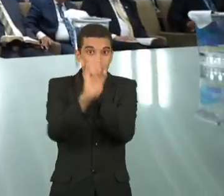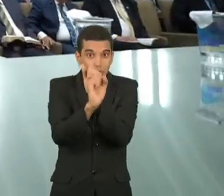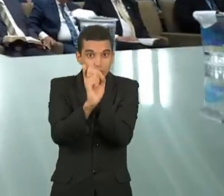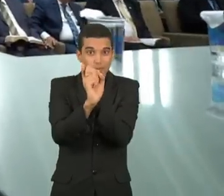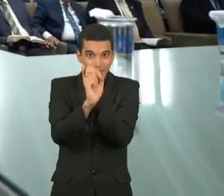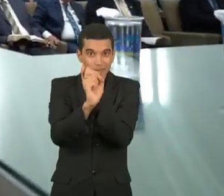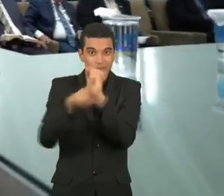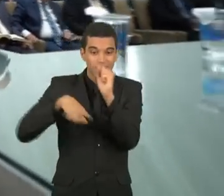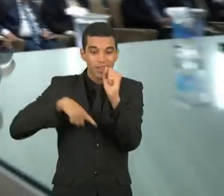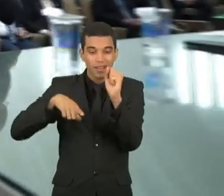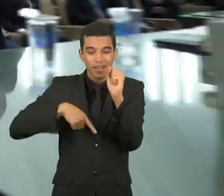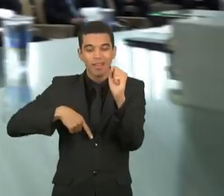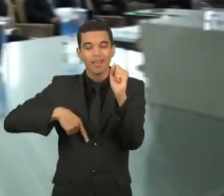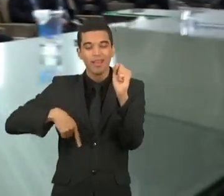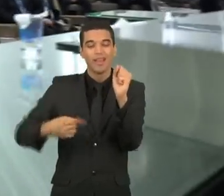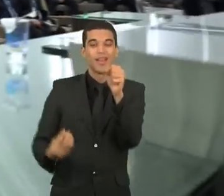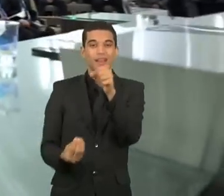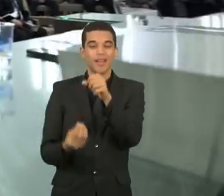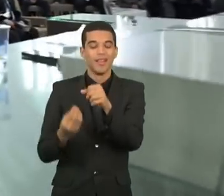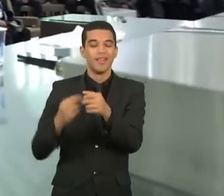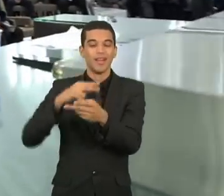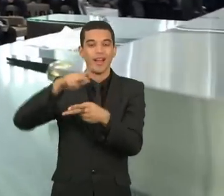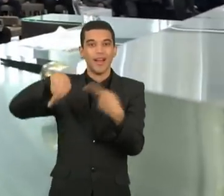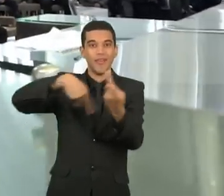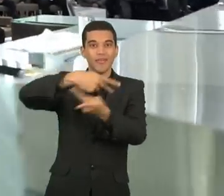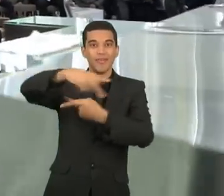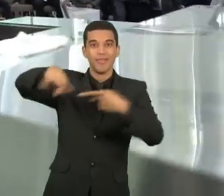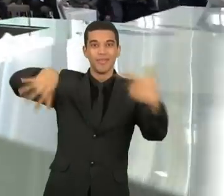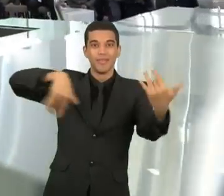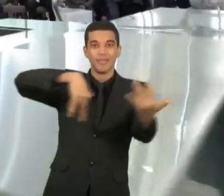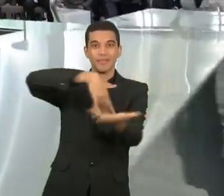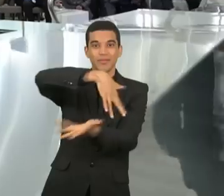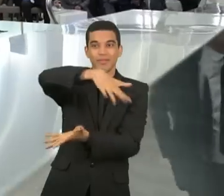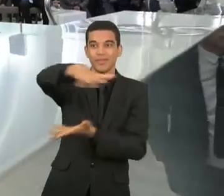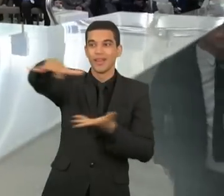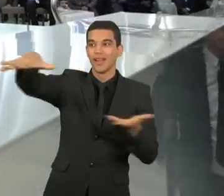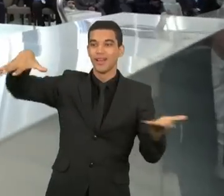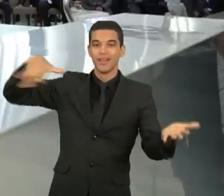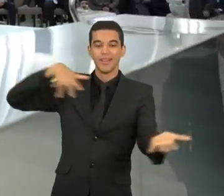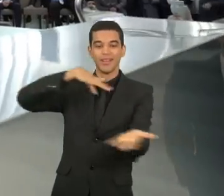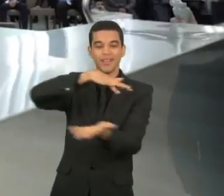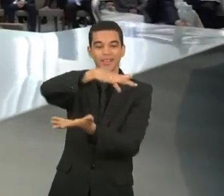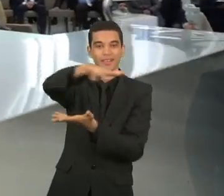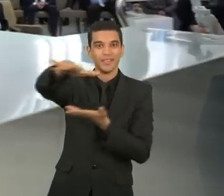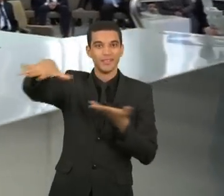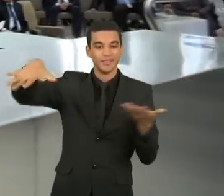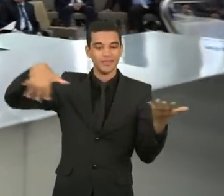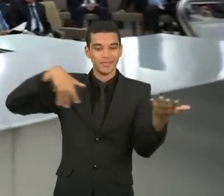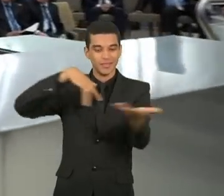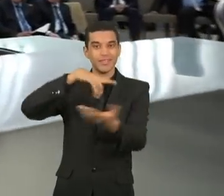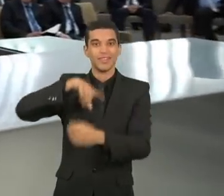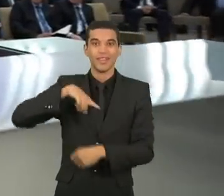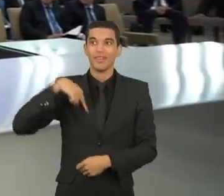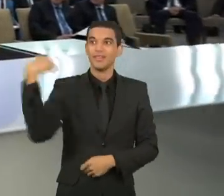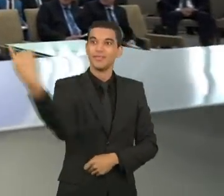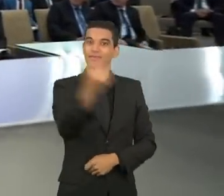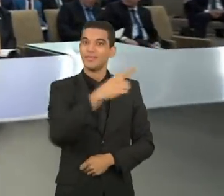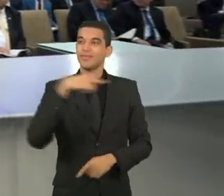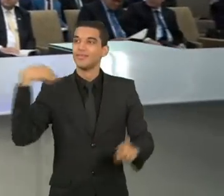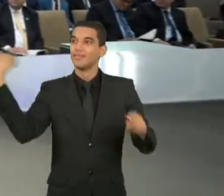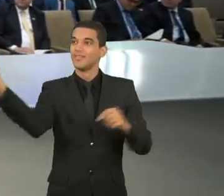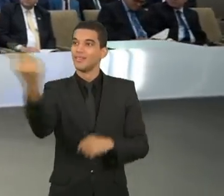obscuridade. Aí quando ele entrou, disse, Deus, que é isso? Ele disse, de aspiral a aspiral, eu sou